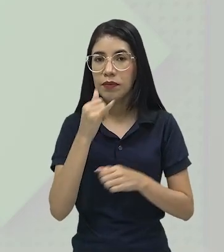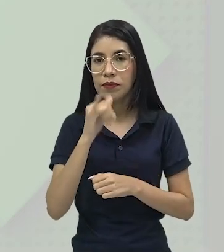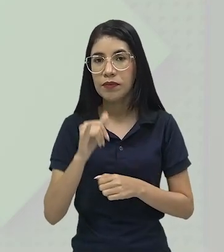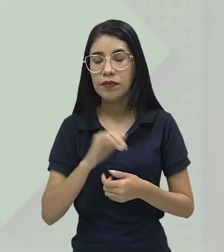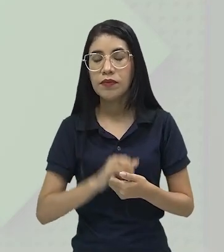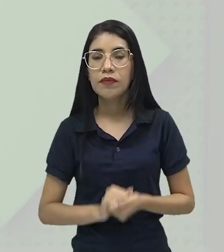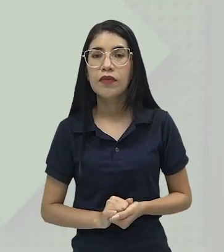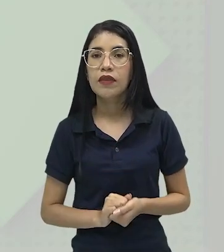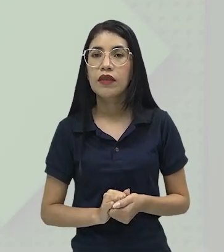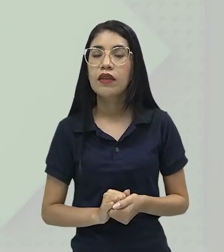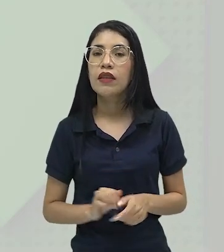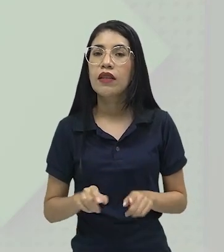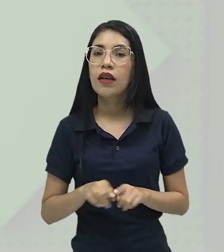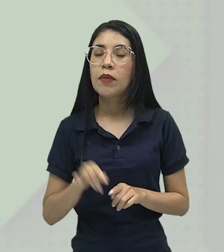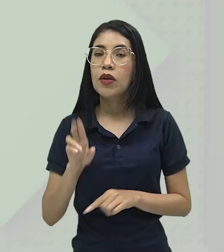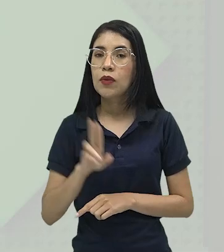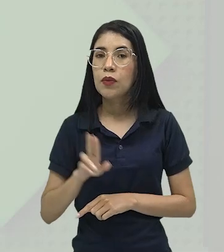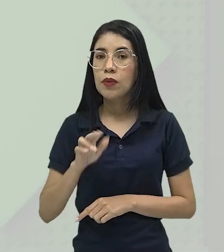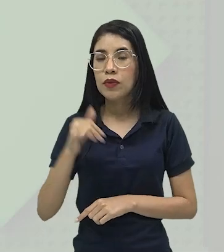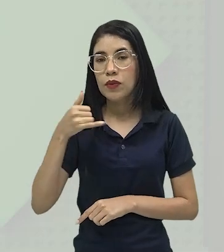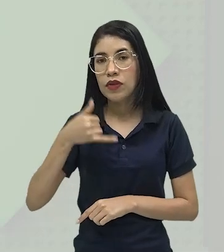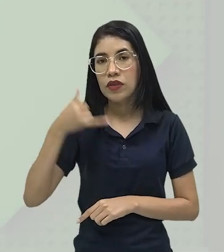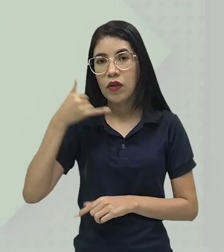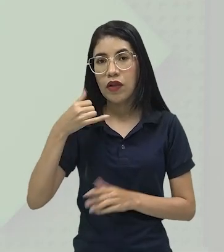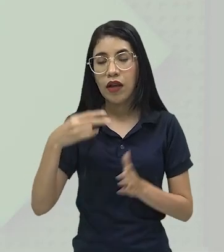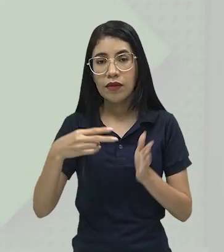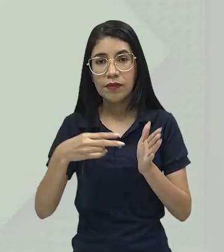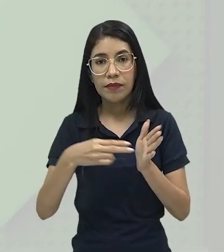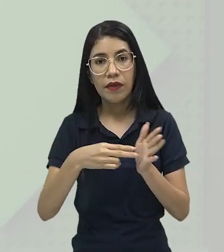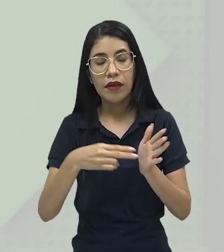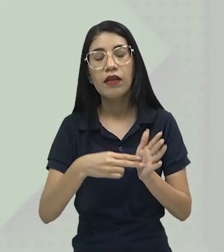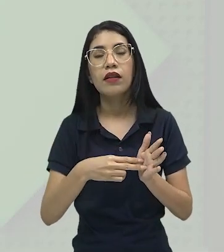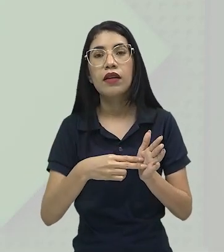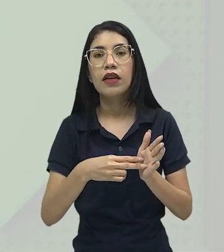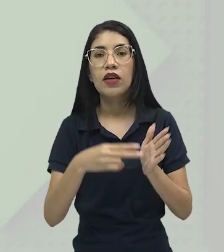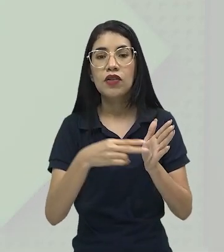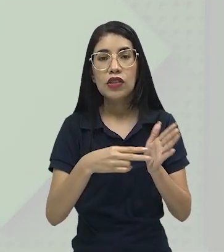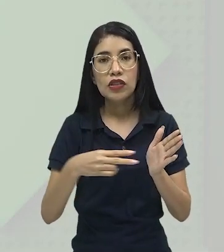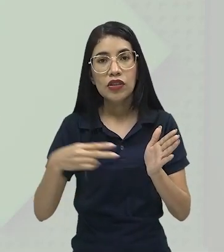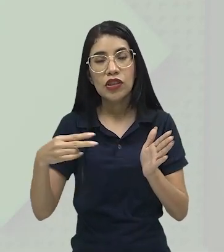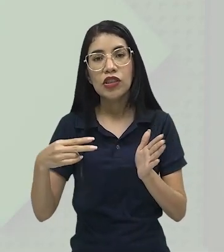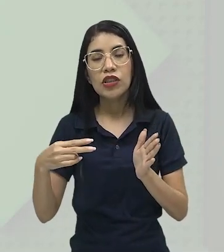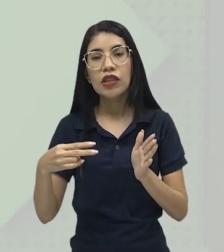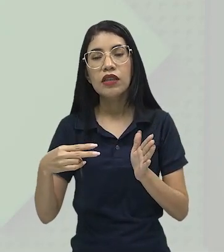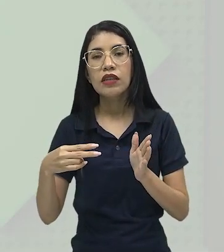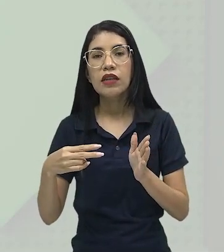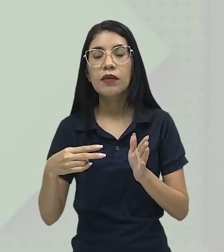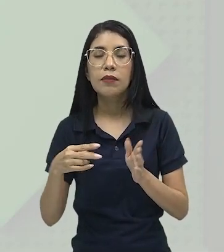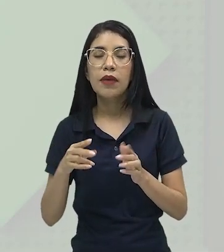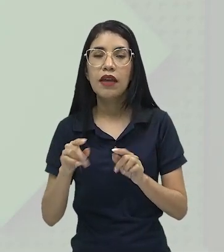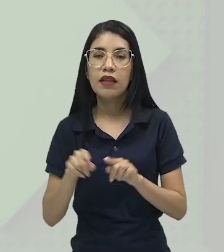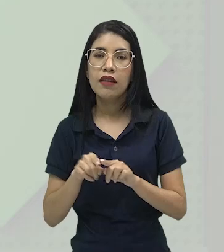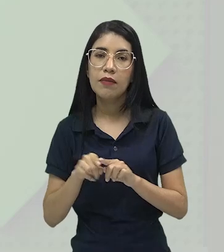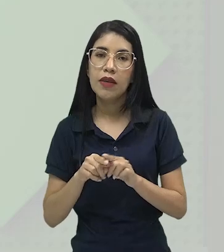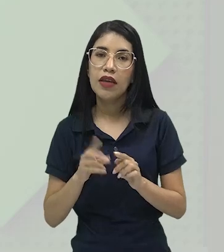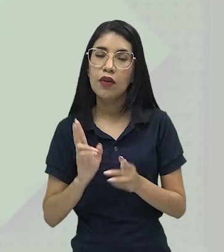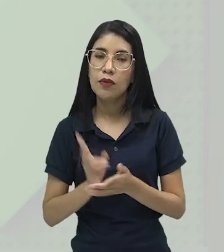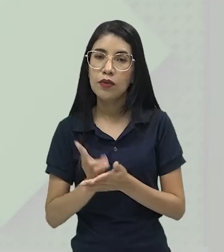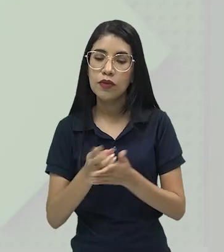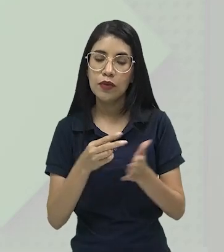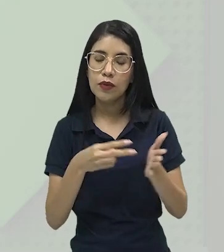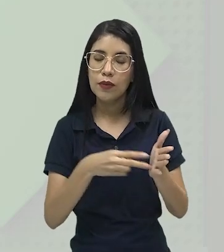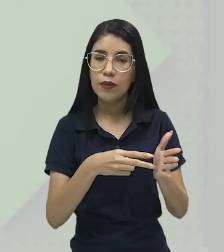Quando você está com seu celular carregando, tira ele do carregador e deixa o carregador na tomada. Gente, isso